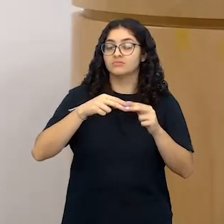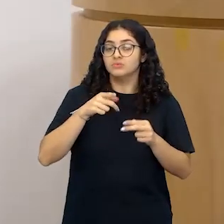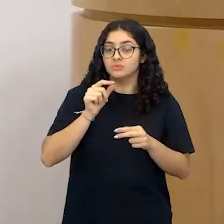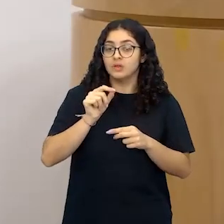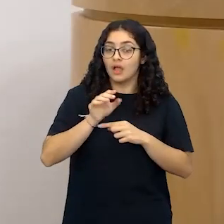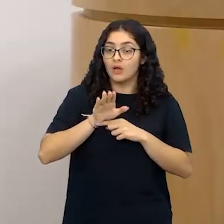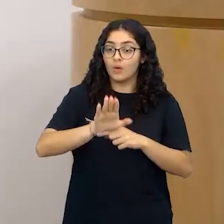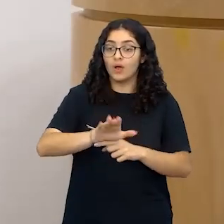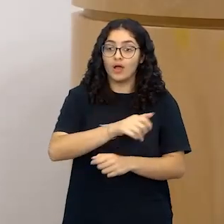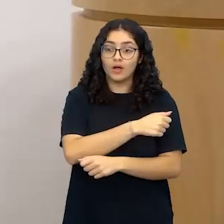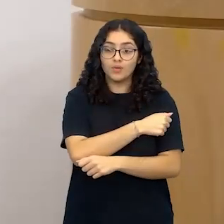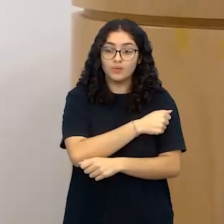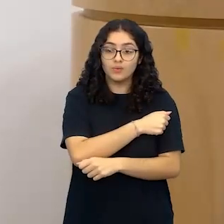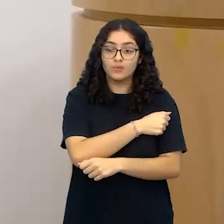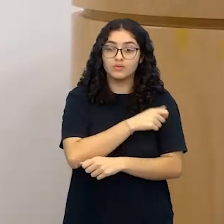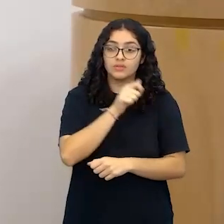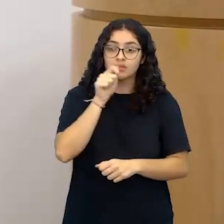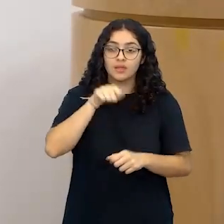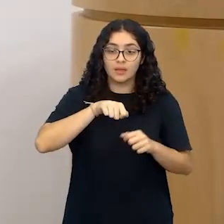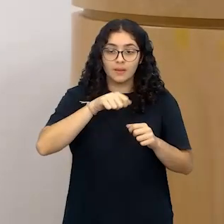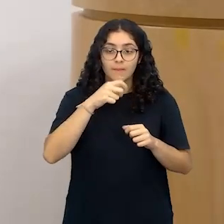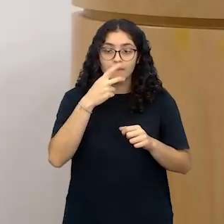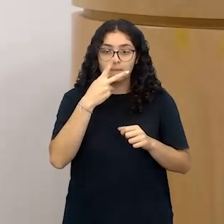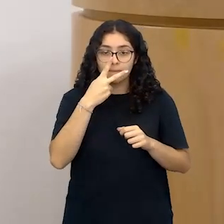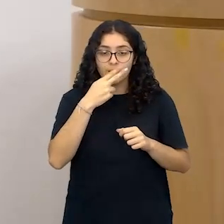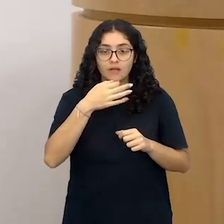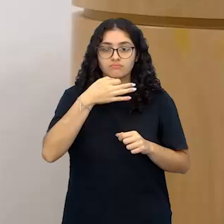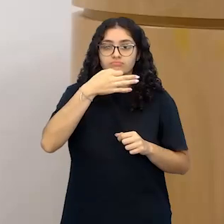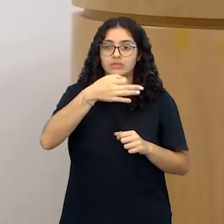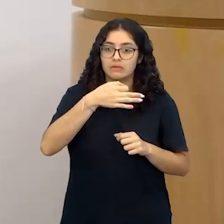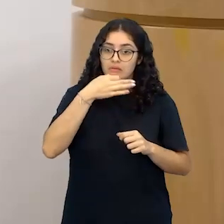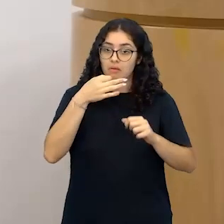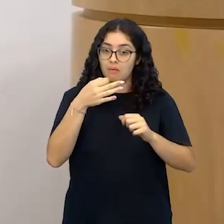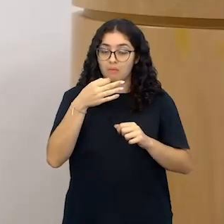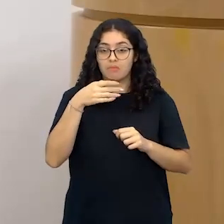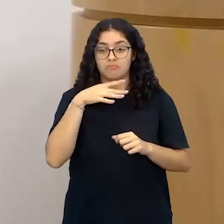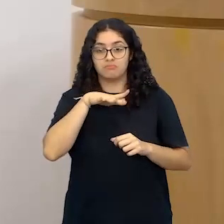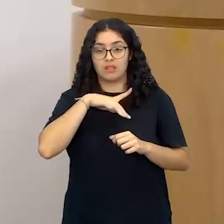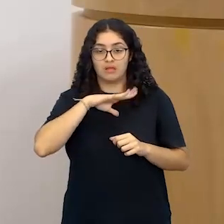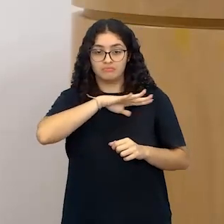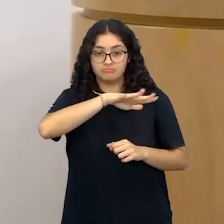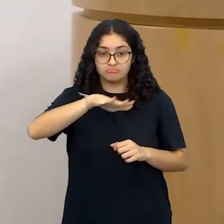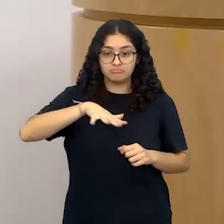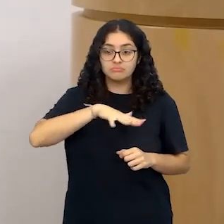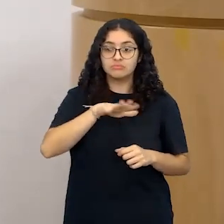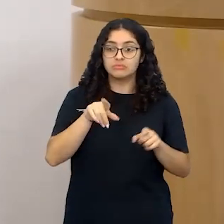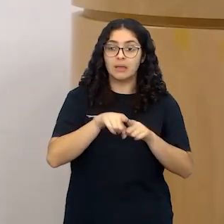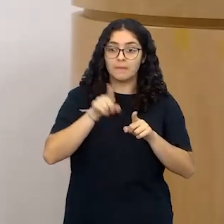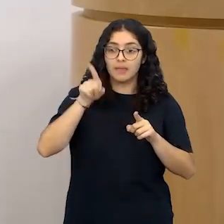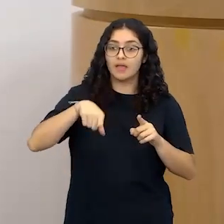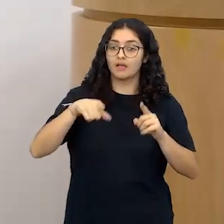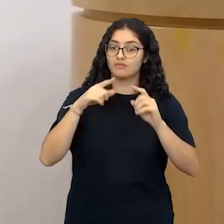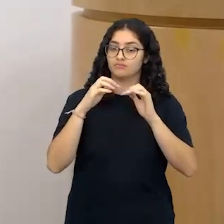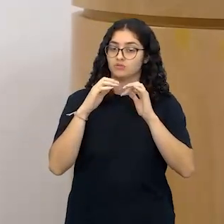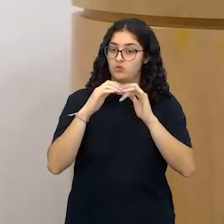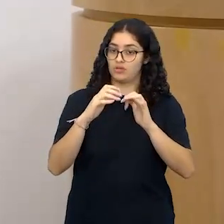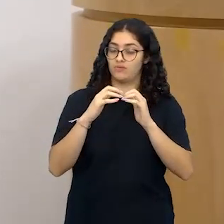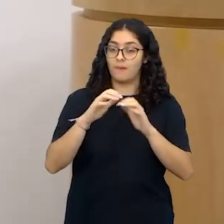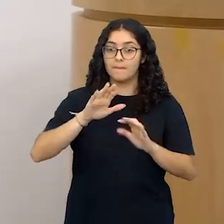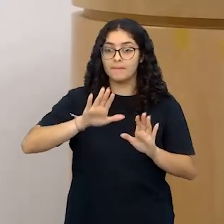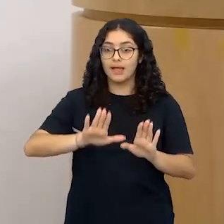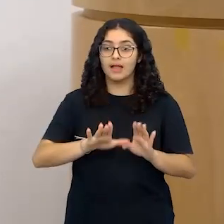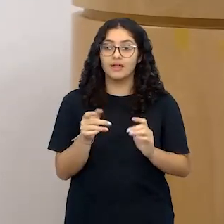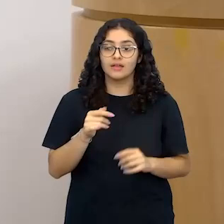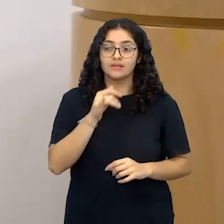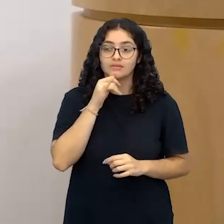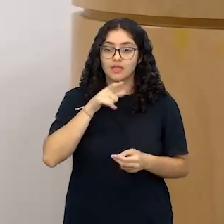que o estudante olhe o seu mundo de forma mais crítica, também ela é um cognitivo. Mas quando a gente fala